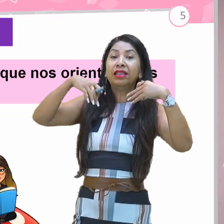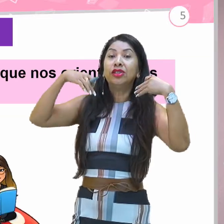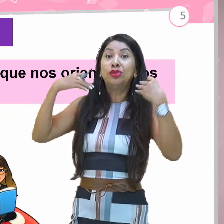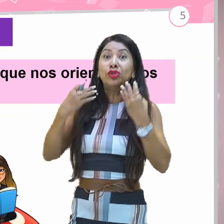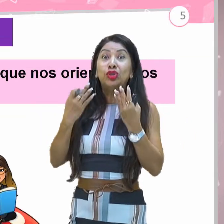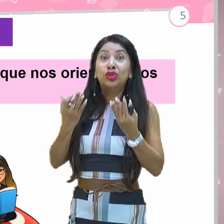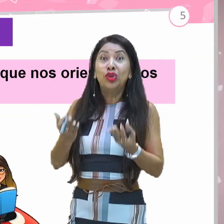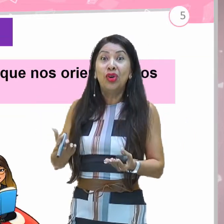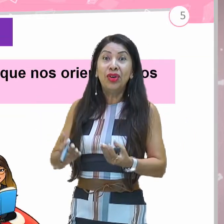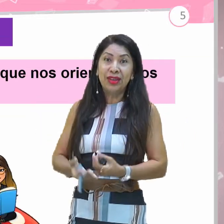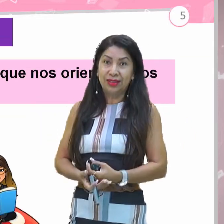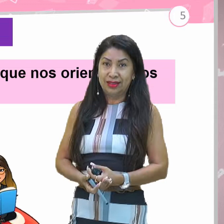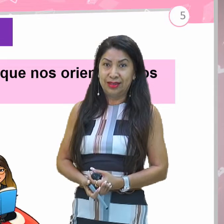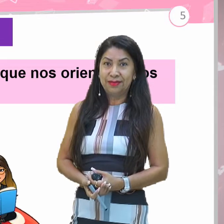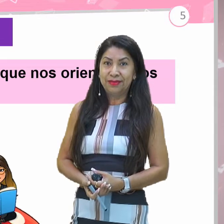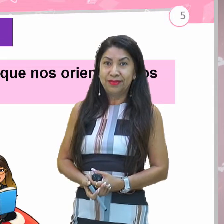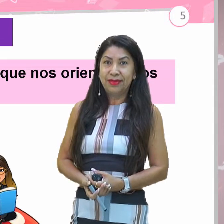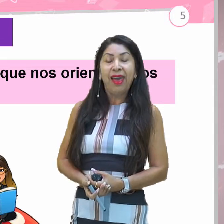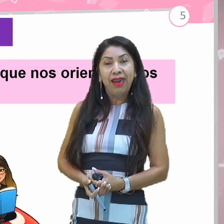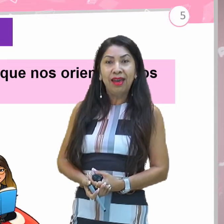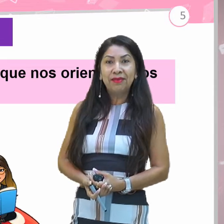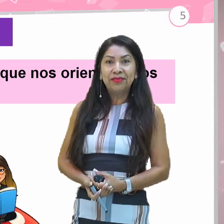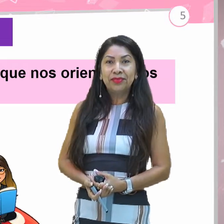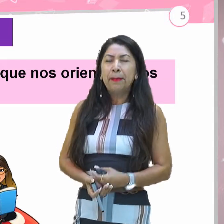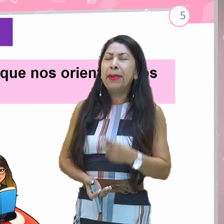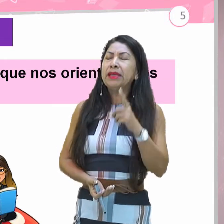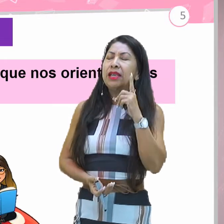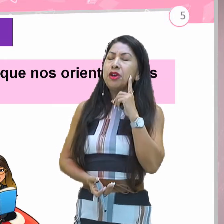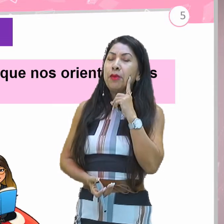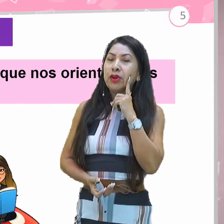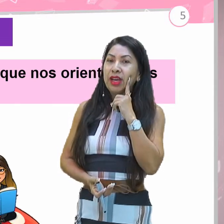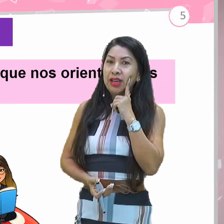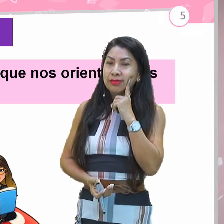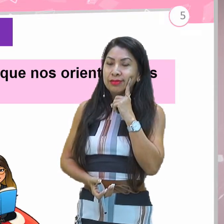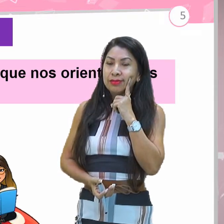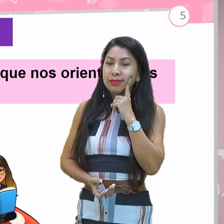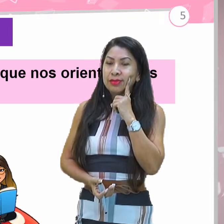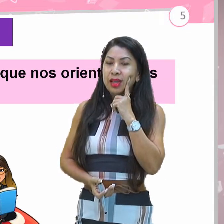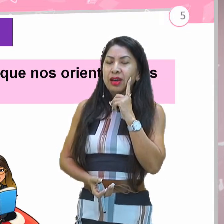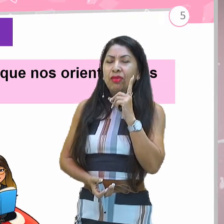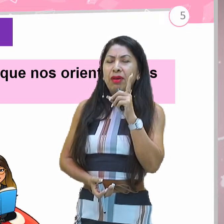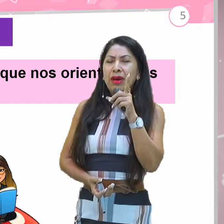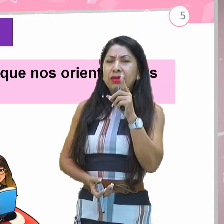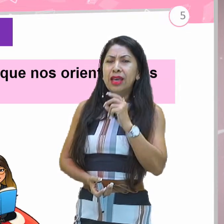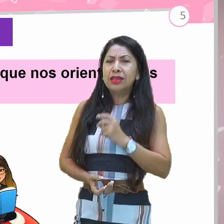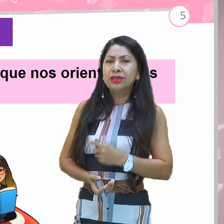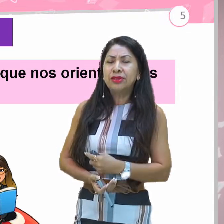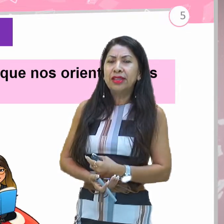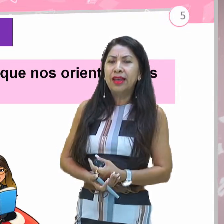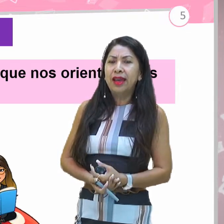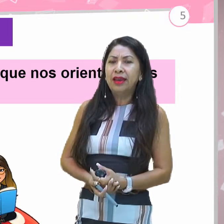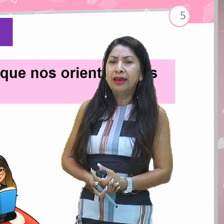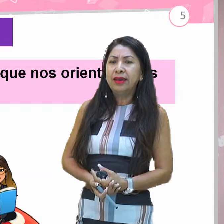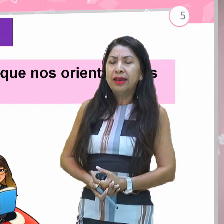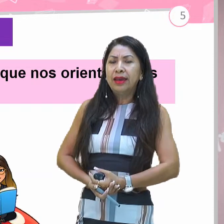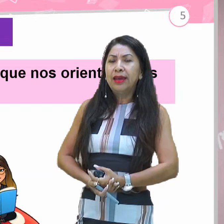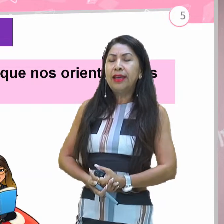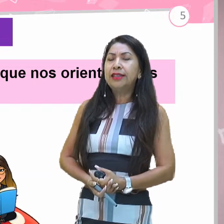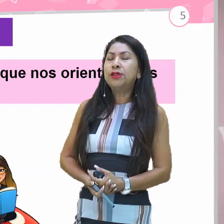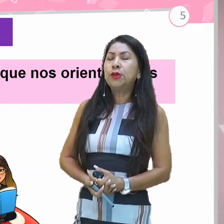ali instruções. Pensa aí um pouquinho. Qual é o texto que